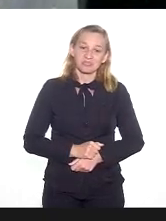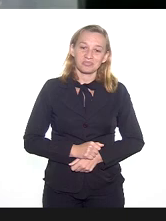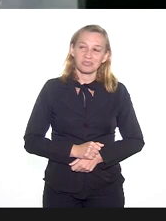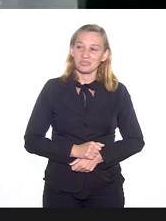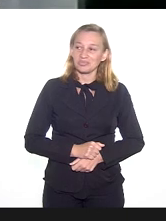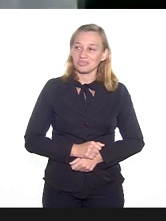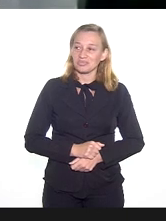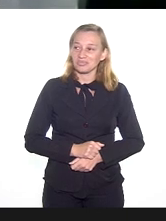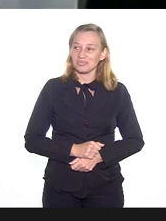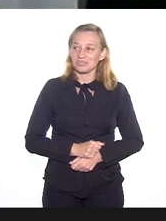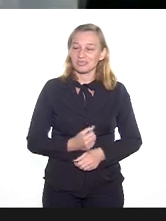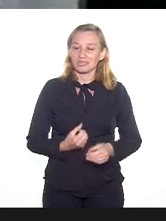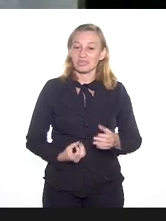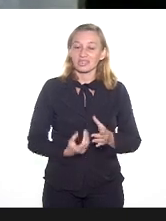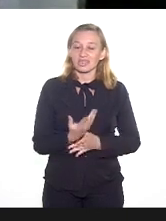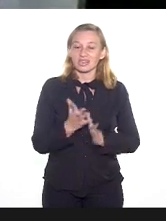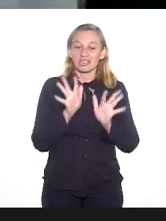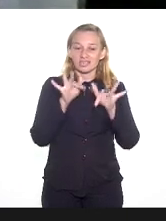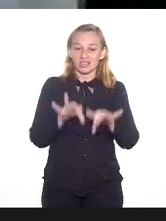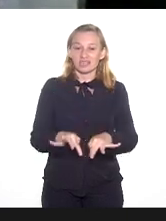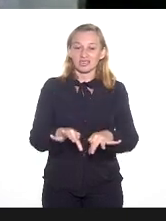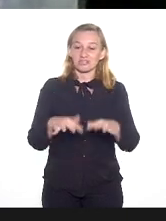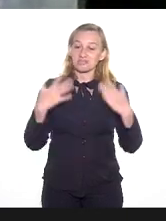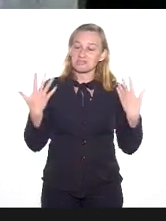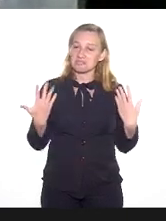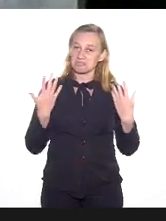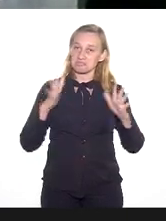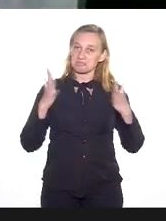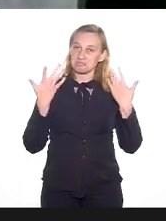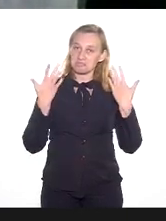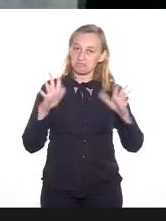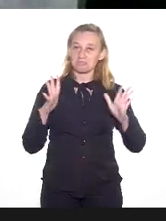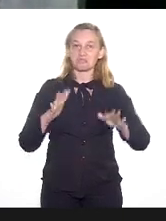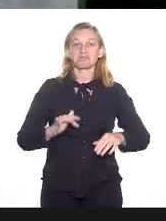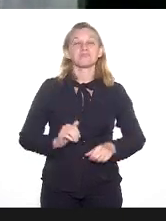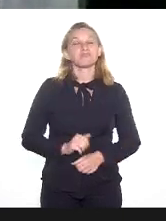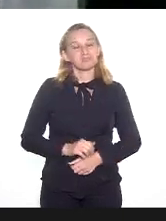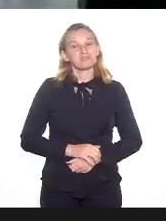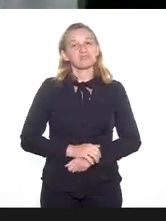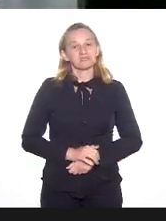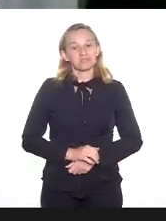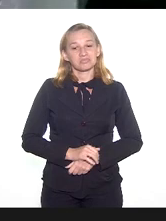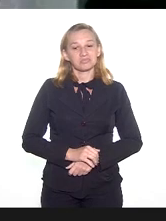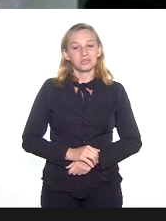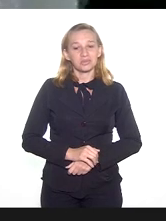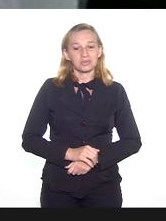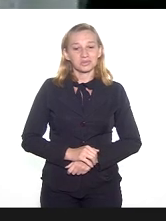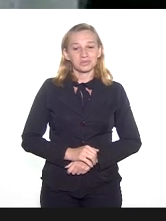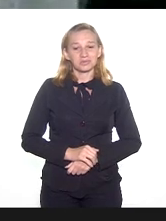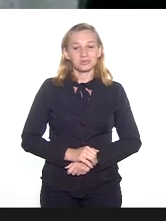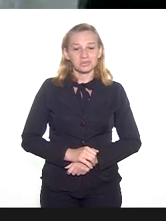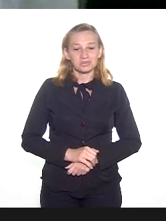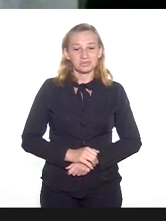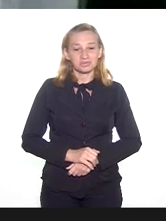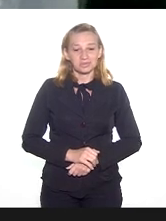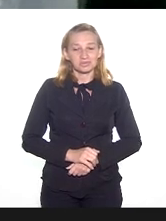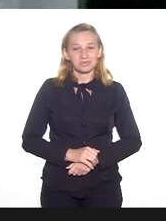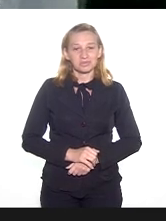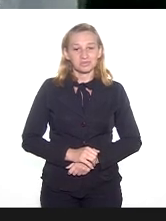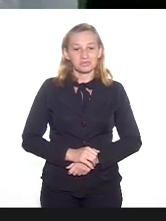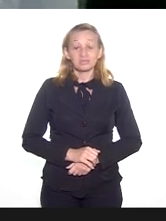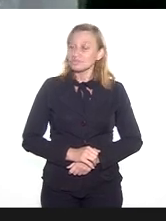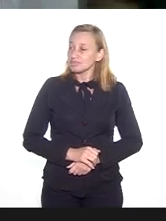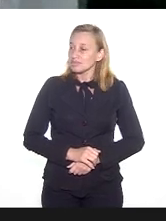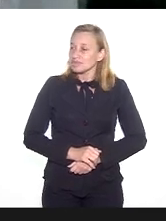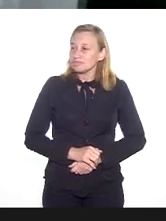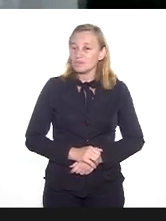realizado e concluído com brilhantismo, com brilhantismo. De maneira que é isso aí,